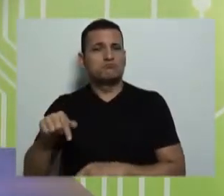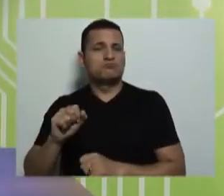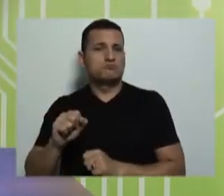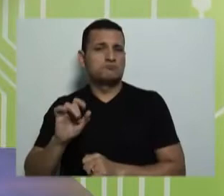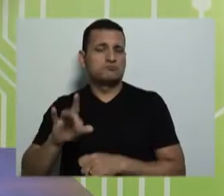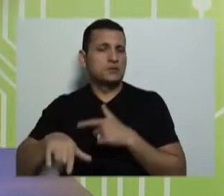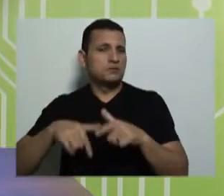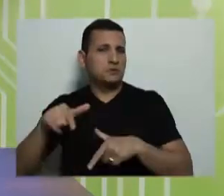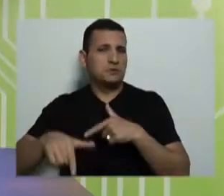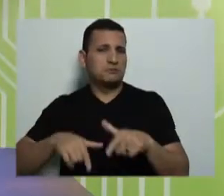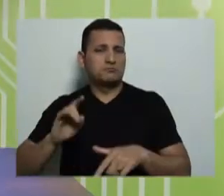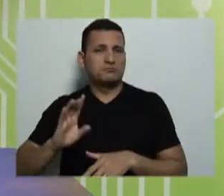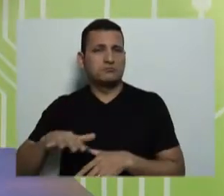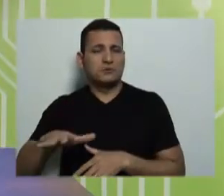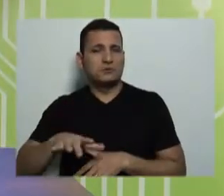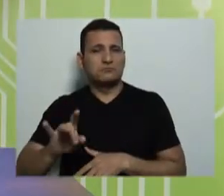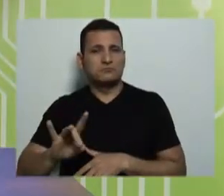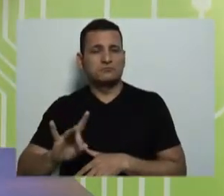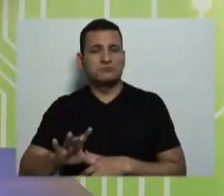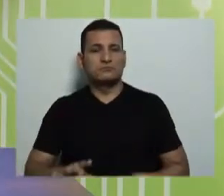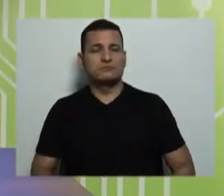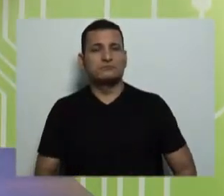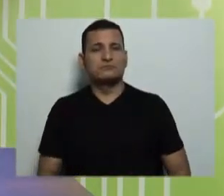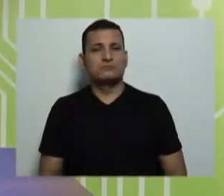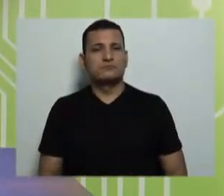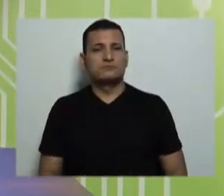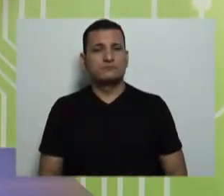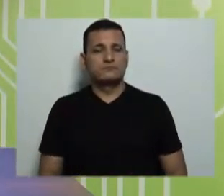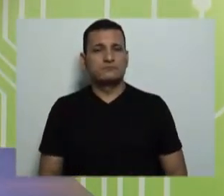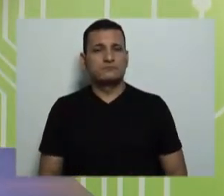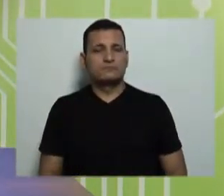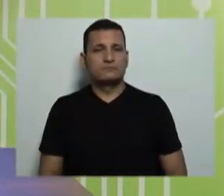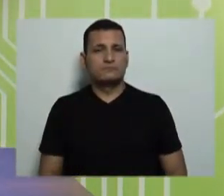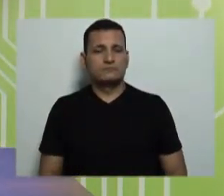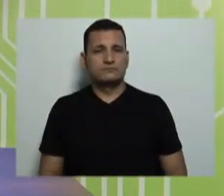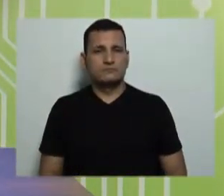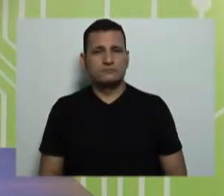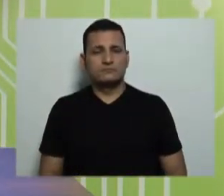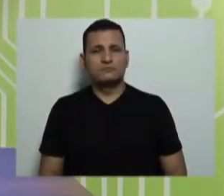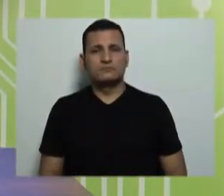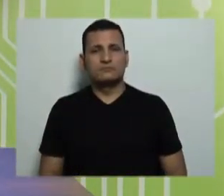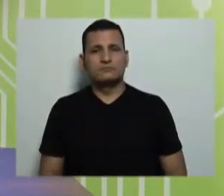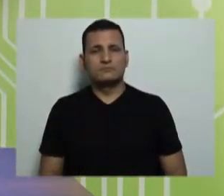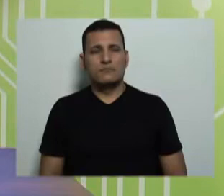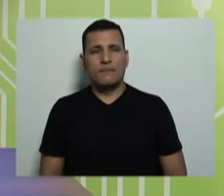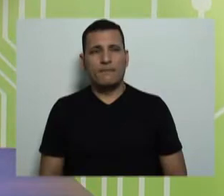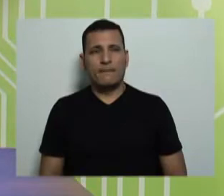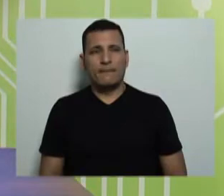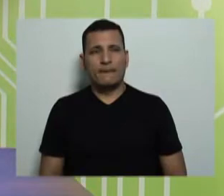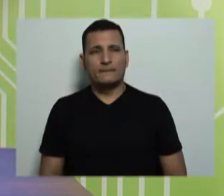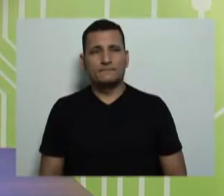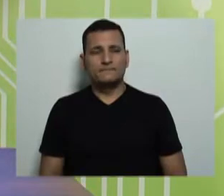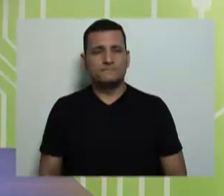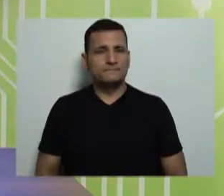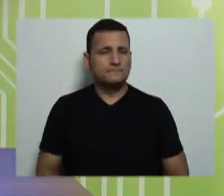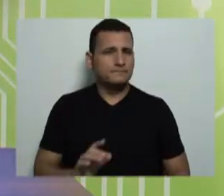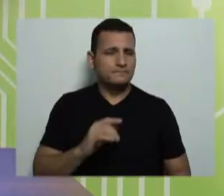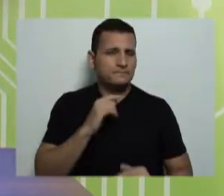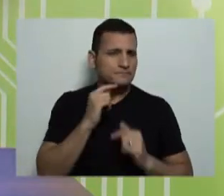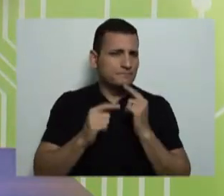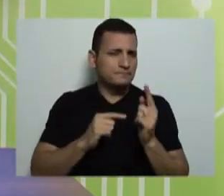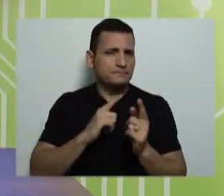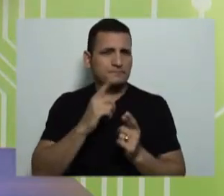área, tá certo? Então, muita gente, e isso acontece muito, o pessoal tem muita dúvida, até no que